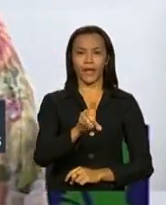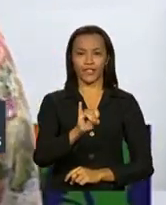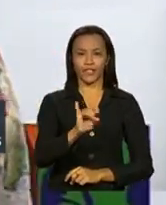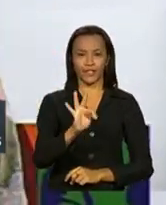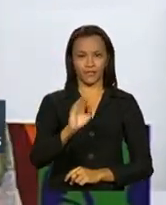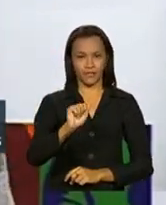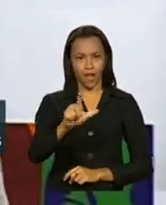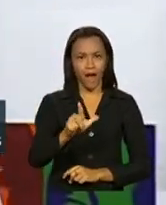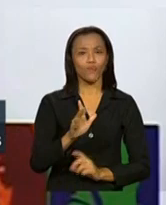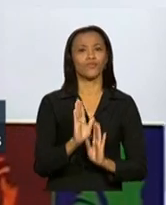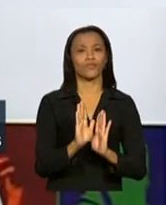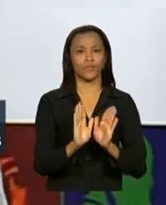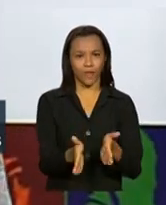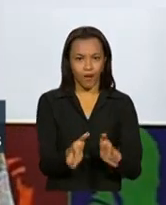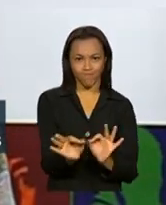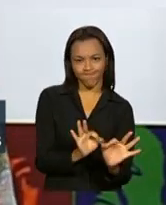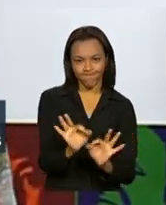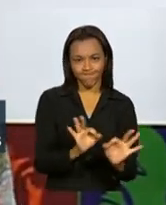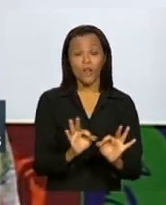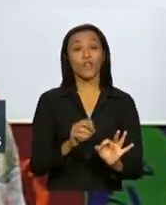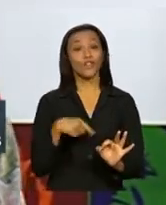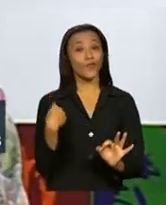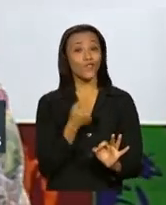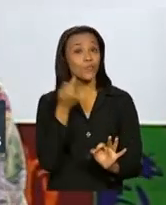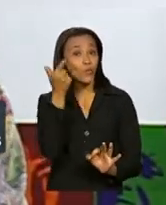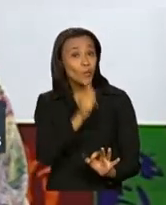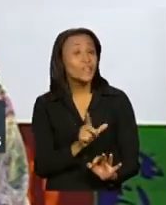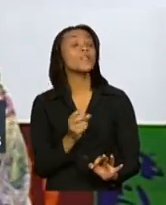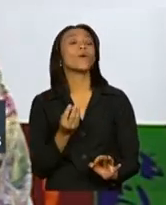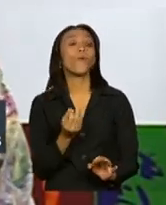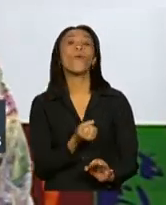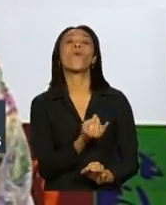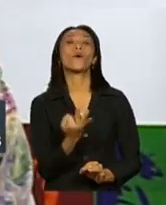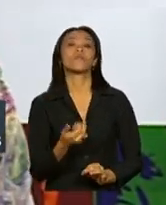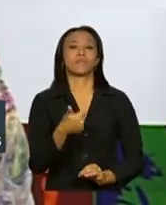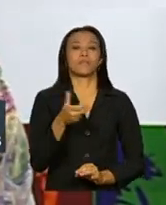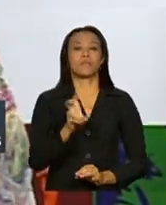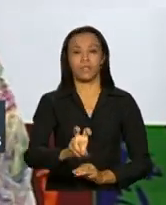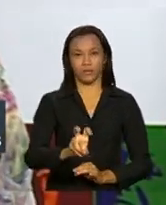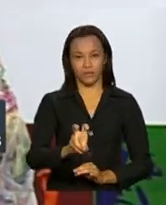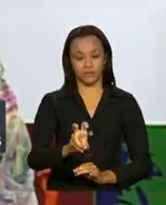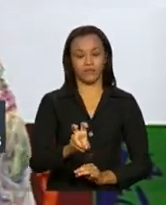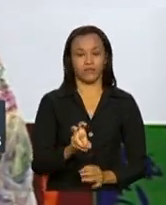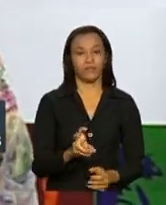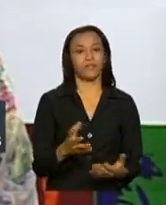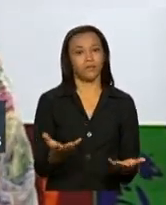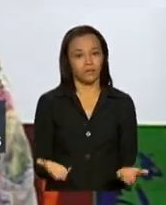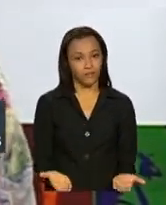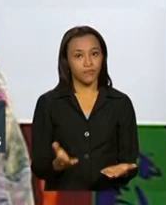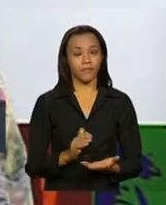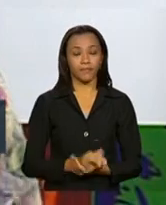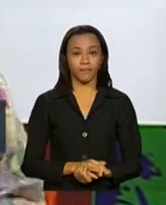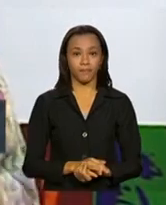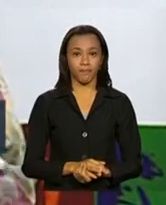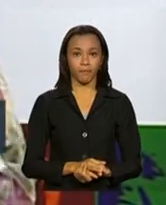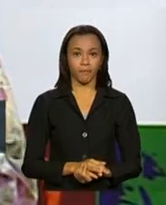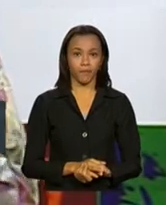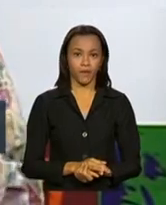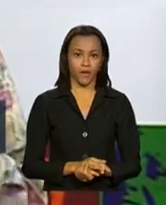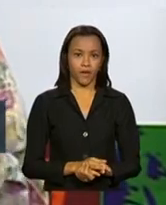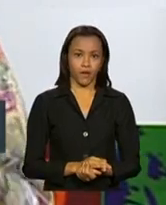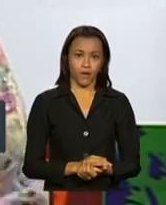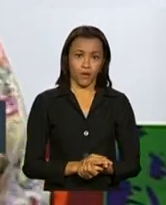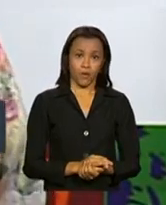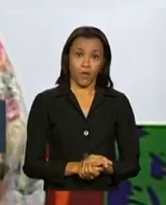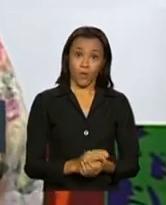né nós seremos contempladas com 15 então é o quadro